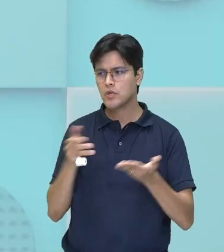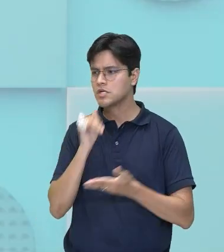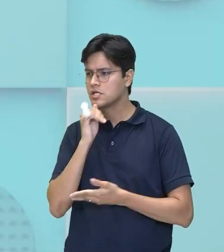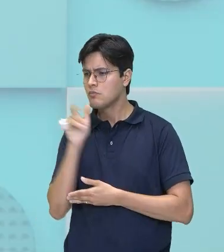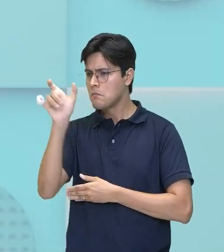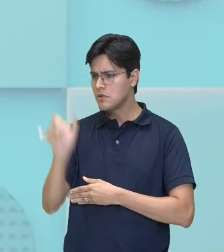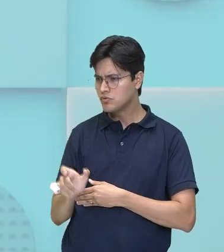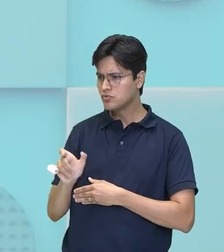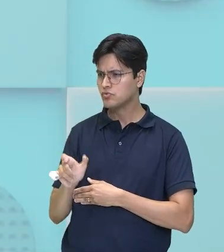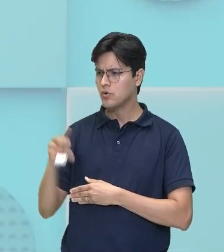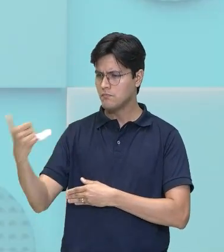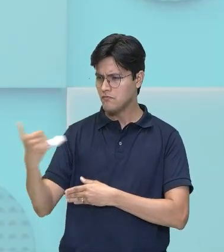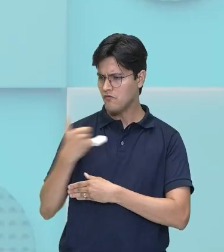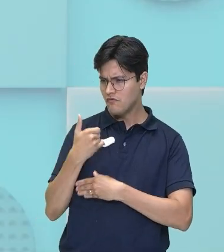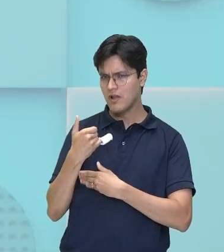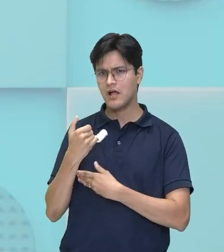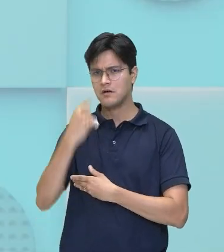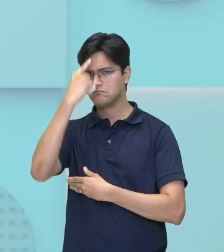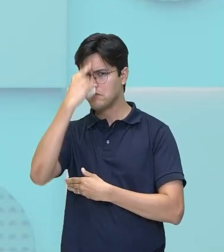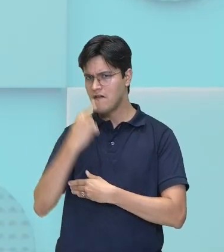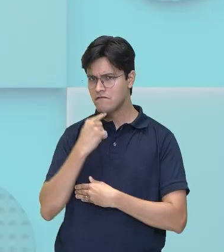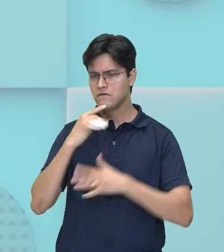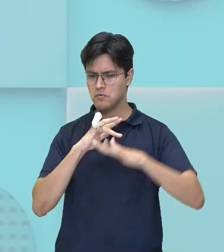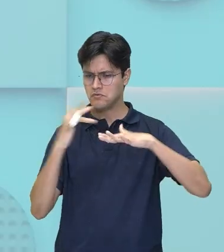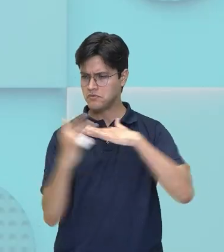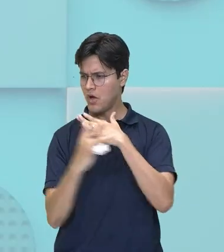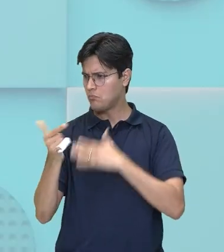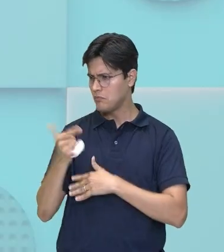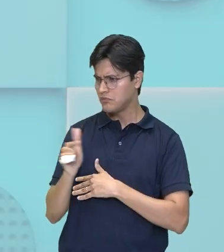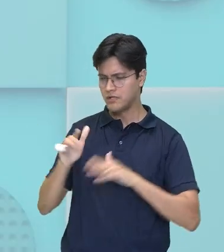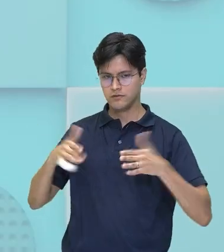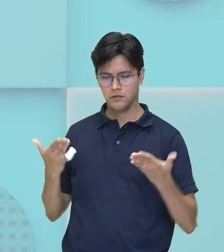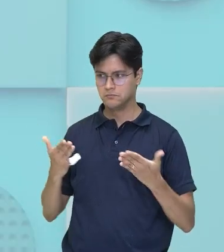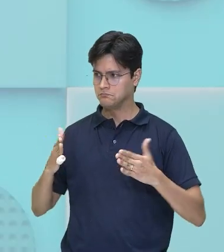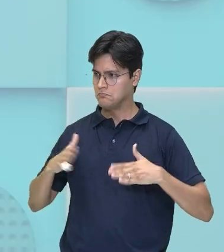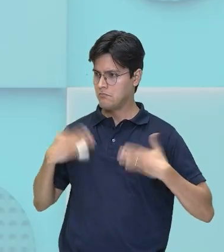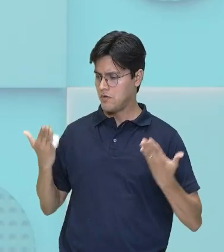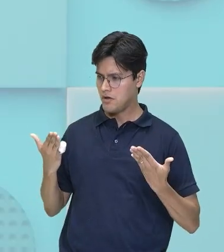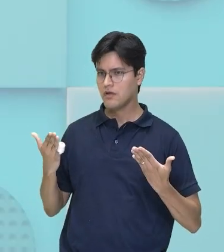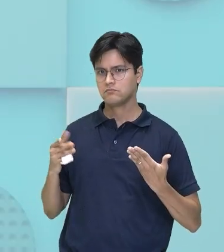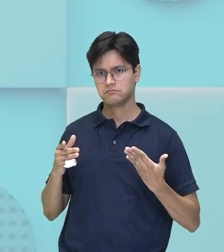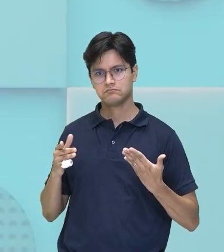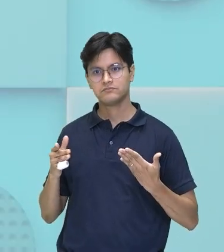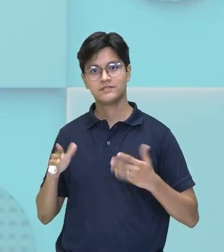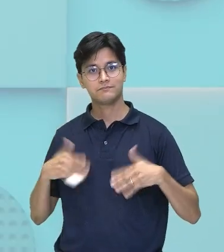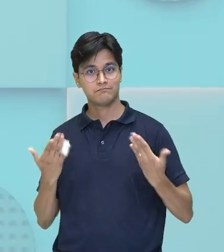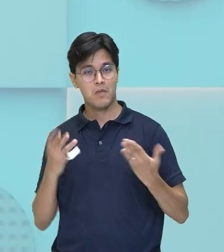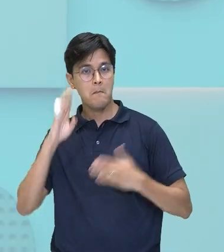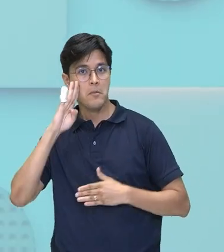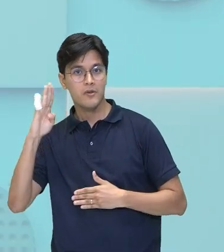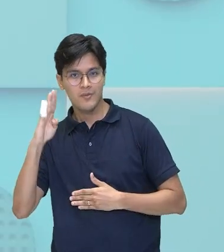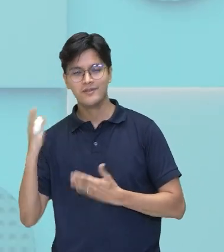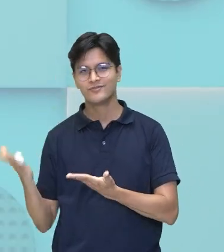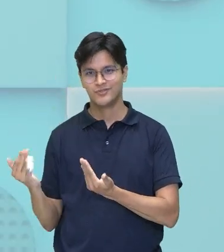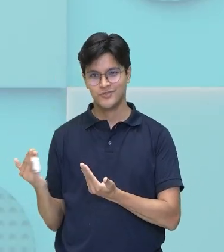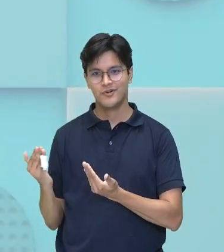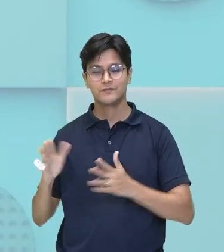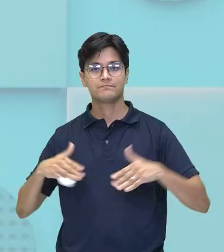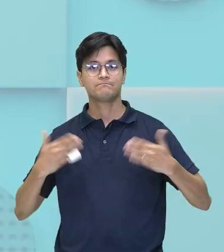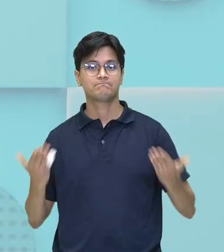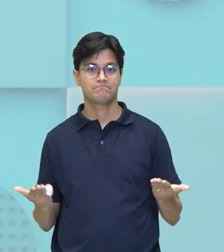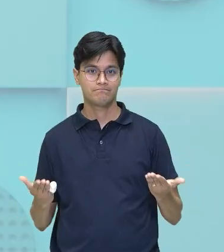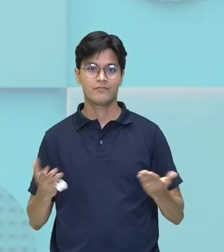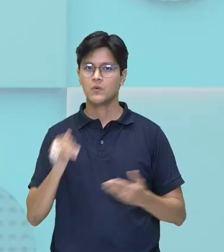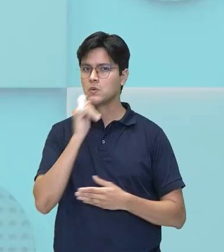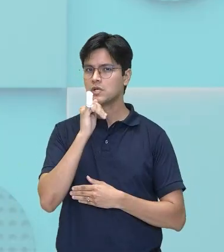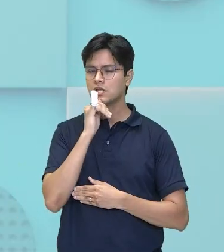certo? Então ali nas redes sociais a gente usa bastante o quê? Os stories, o feed, né, o direct,